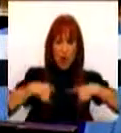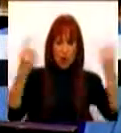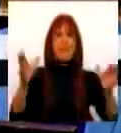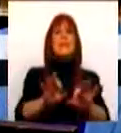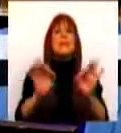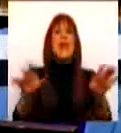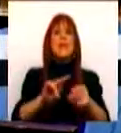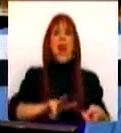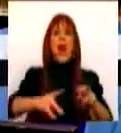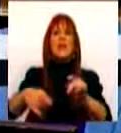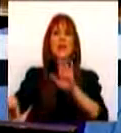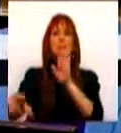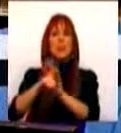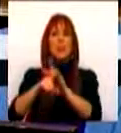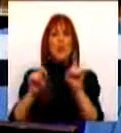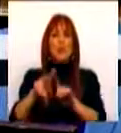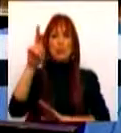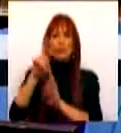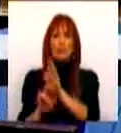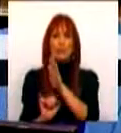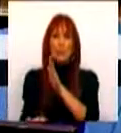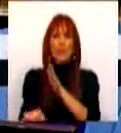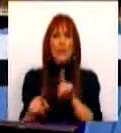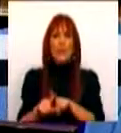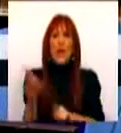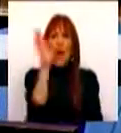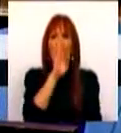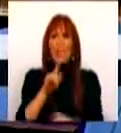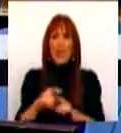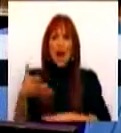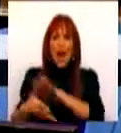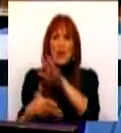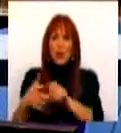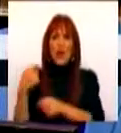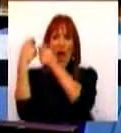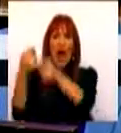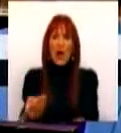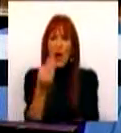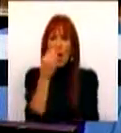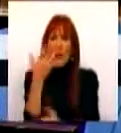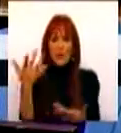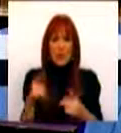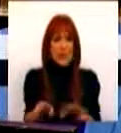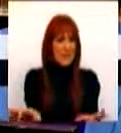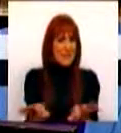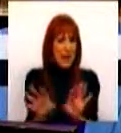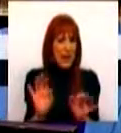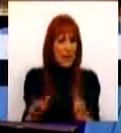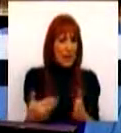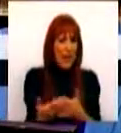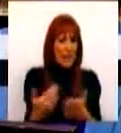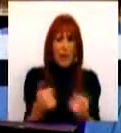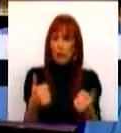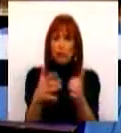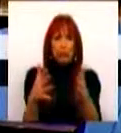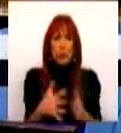como alterações legislativas e regulamentares a aplicar à indústria agroalimentar, de forma a proporcionar a todos